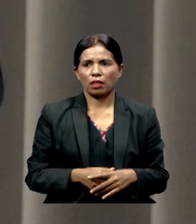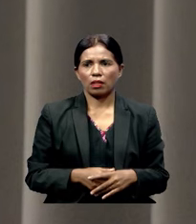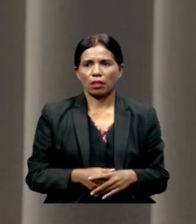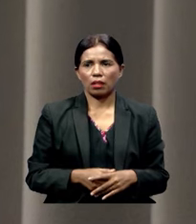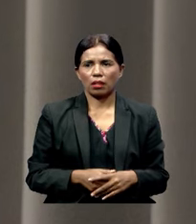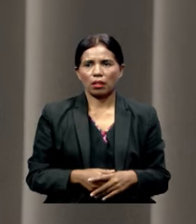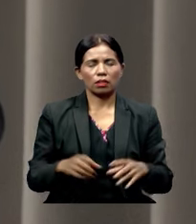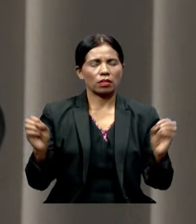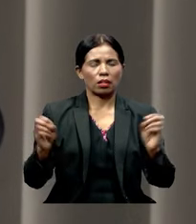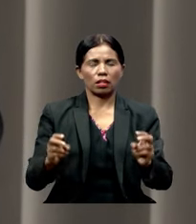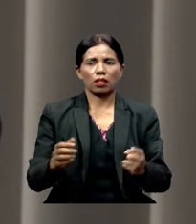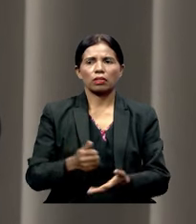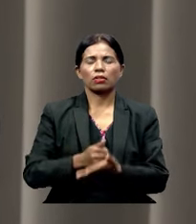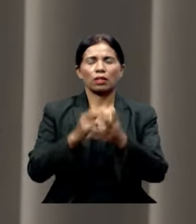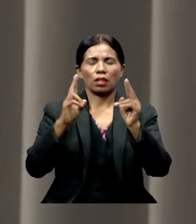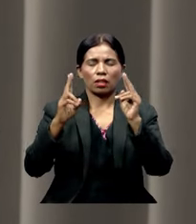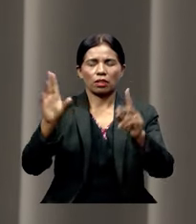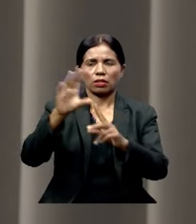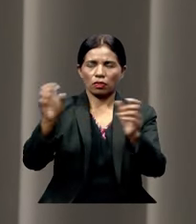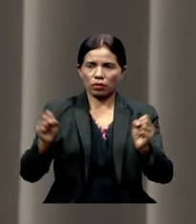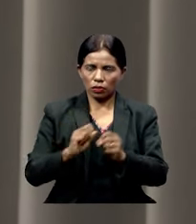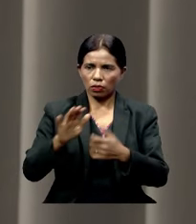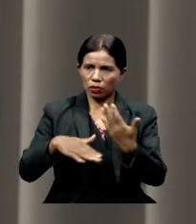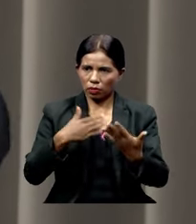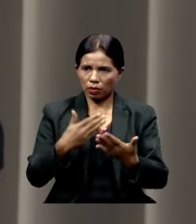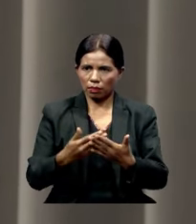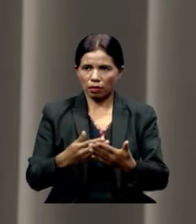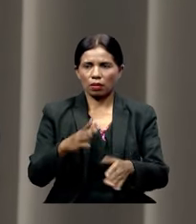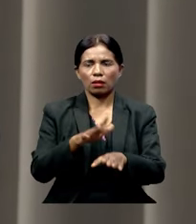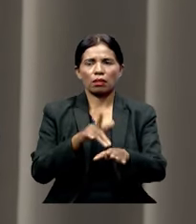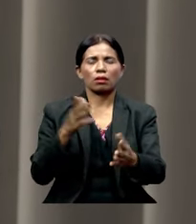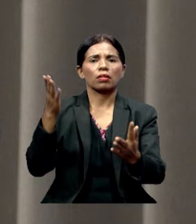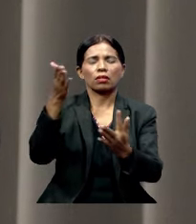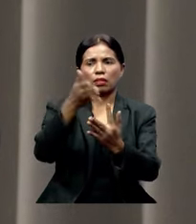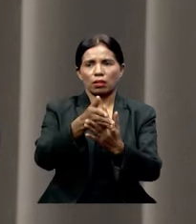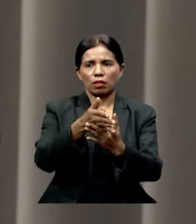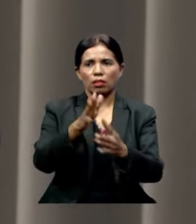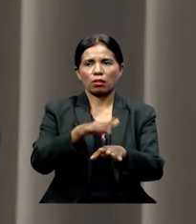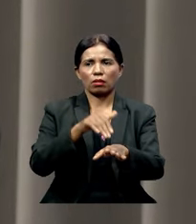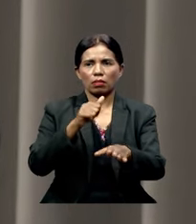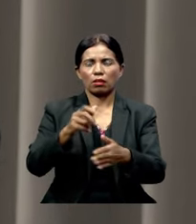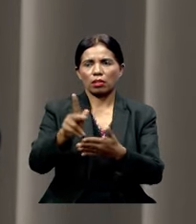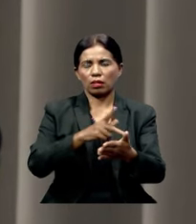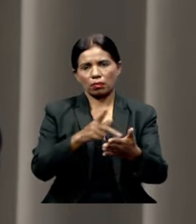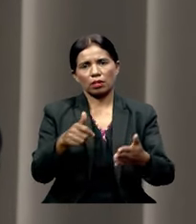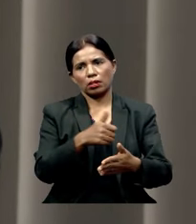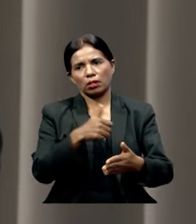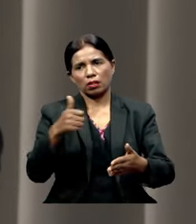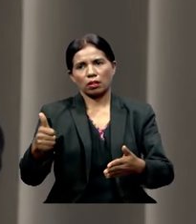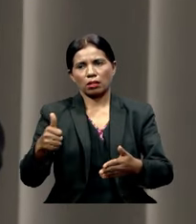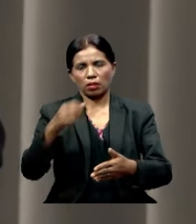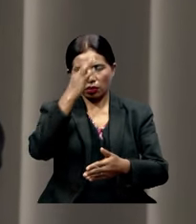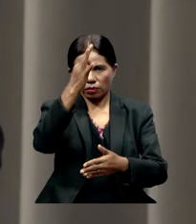Se ela resolve a lei, se a autoridade local sira, bele, a fita tal vai, a prática do crime ser selo, e é